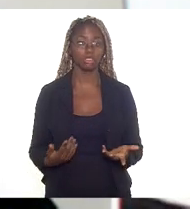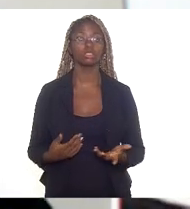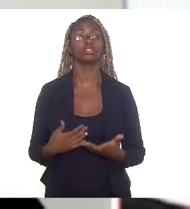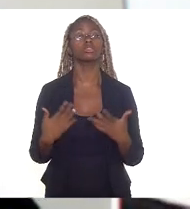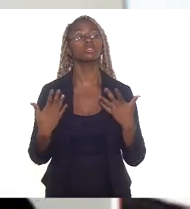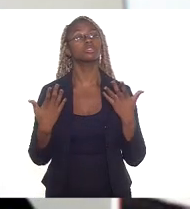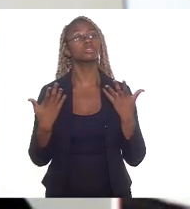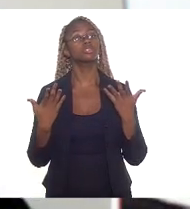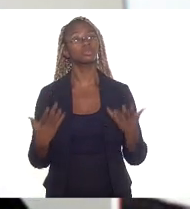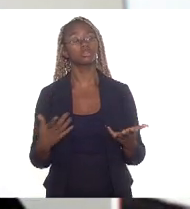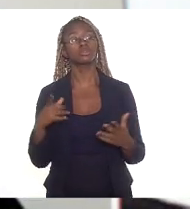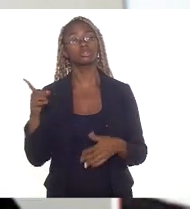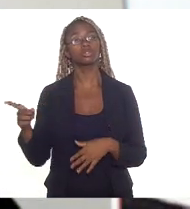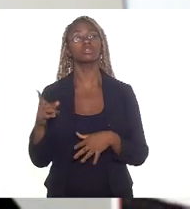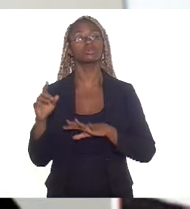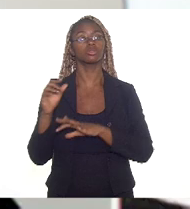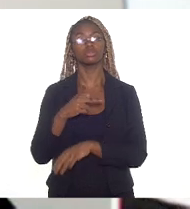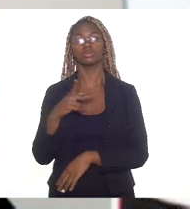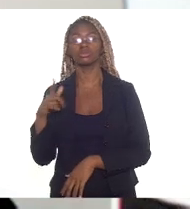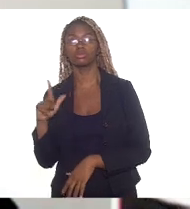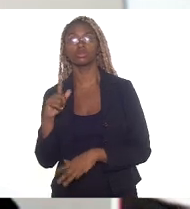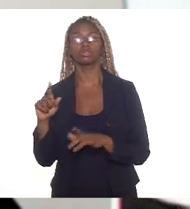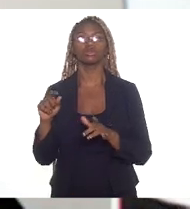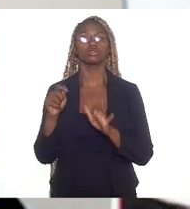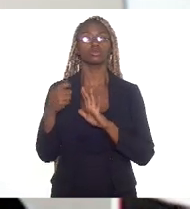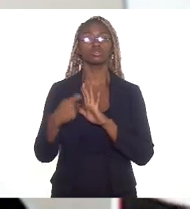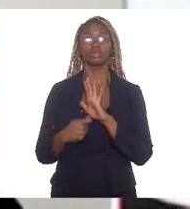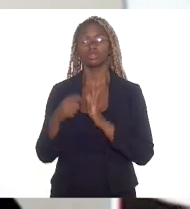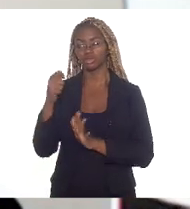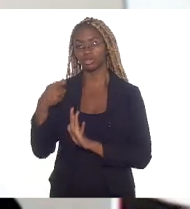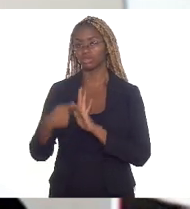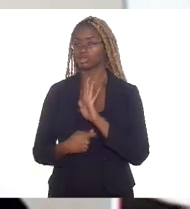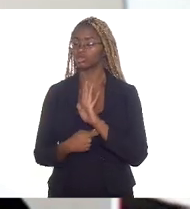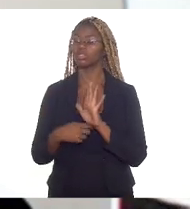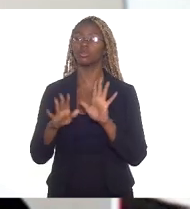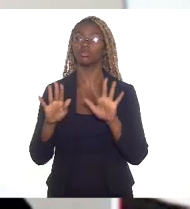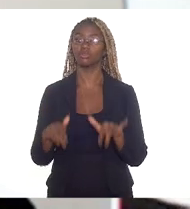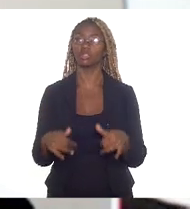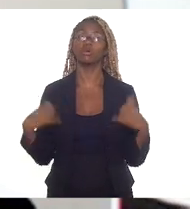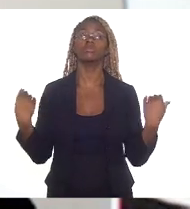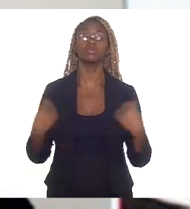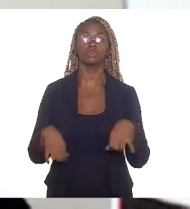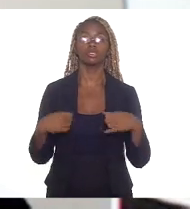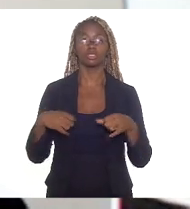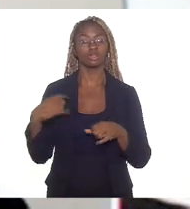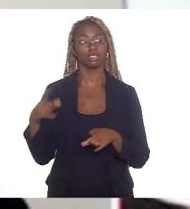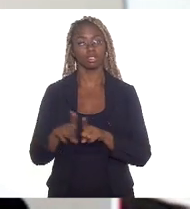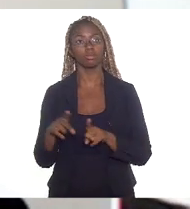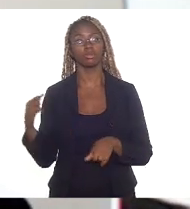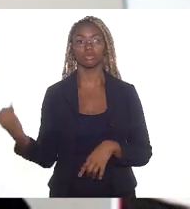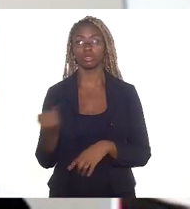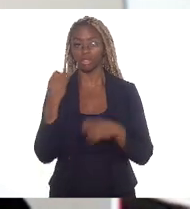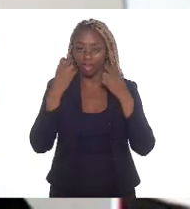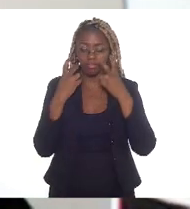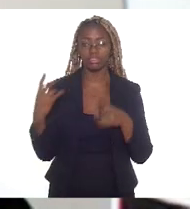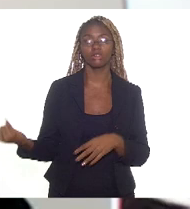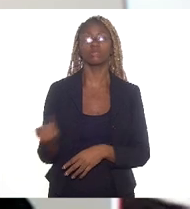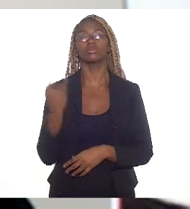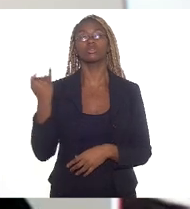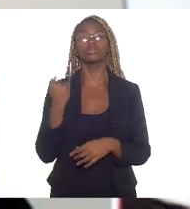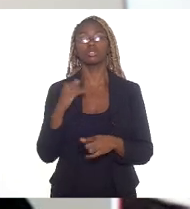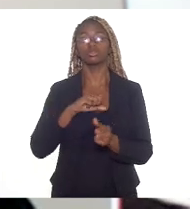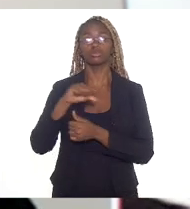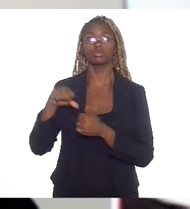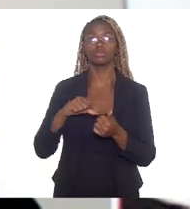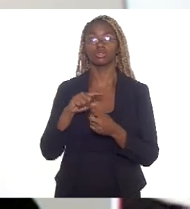a tramitação desse projeto e a sua redação final, ela ficou muito importante porque ela conseguiu lidar com dois problemas que a gente tem visto hoje